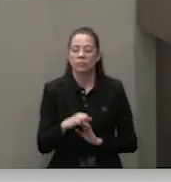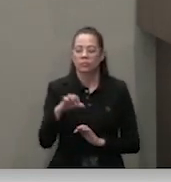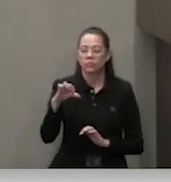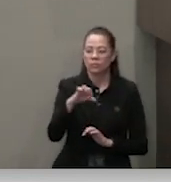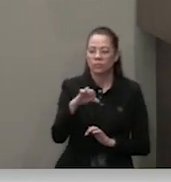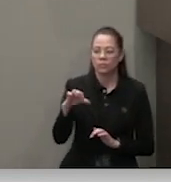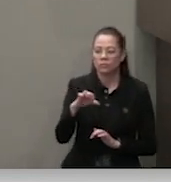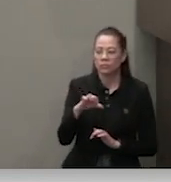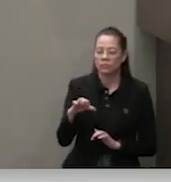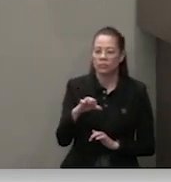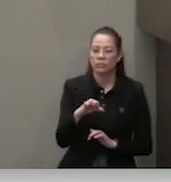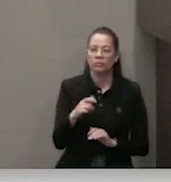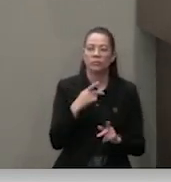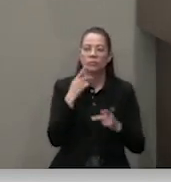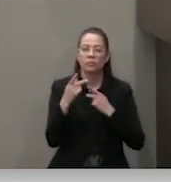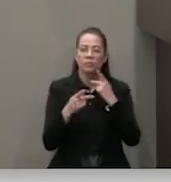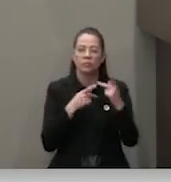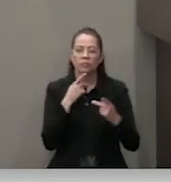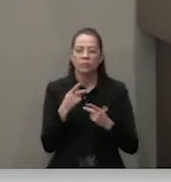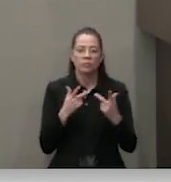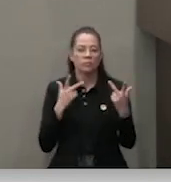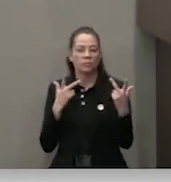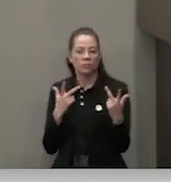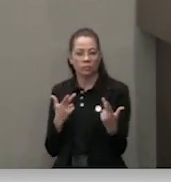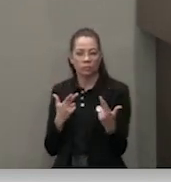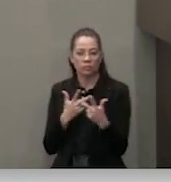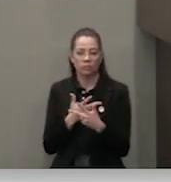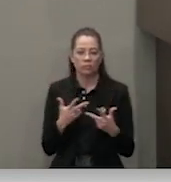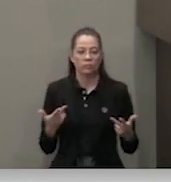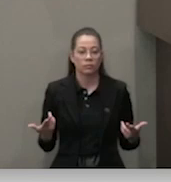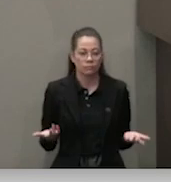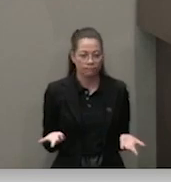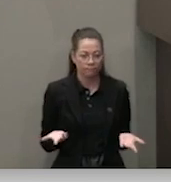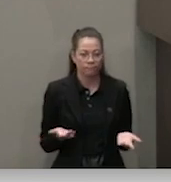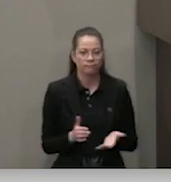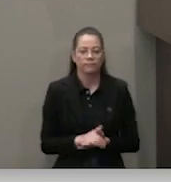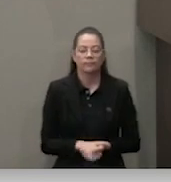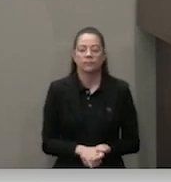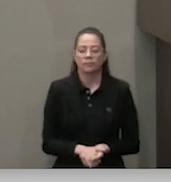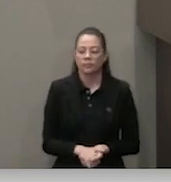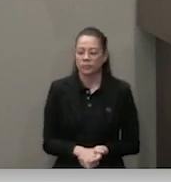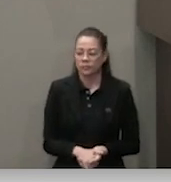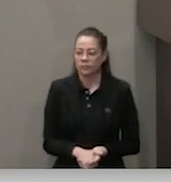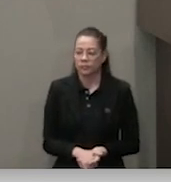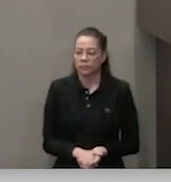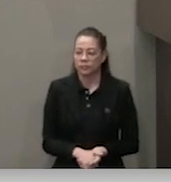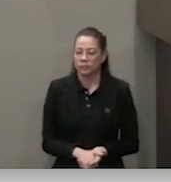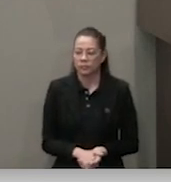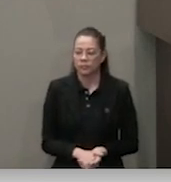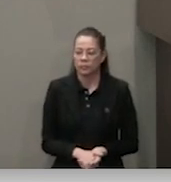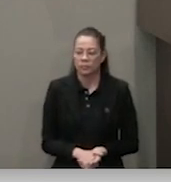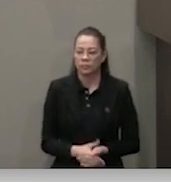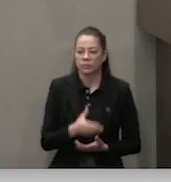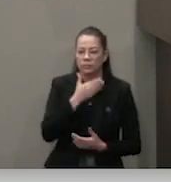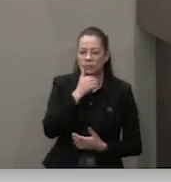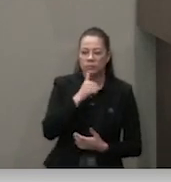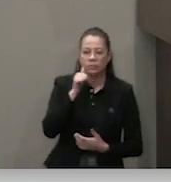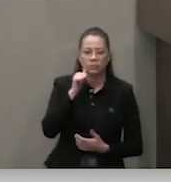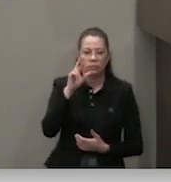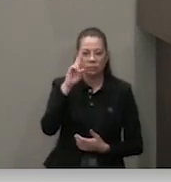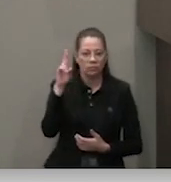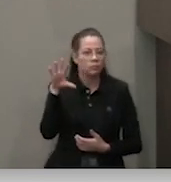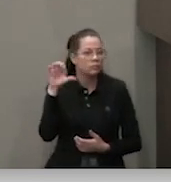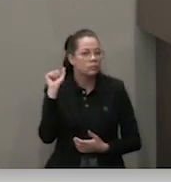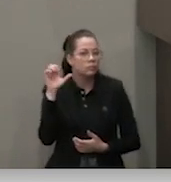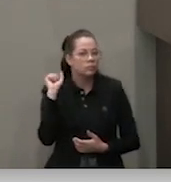99 que trata das mesmas coisas então senhoras e senhores que estão nos